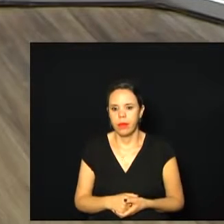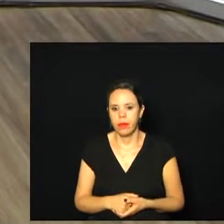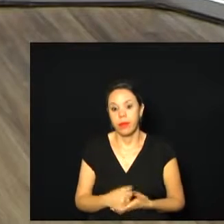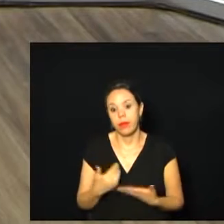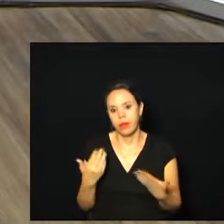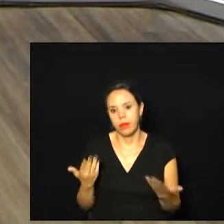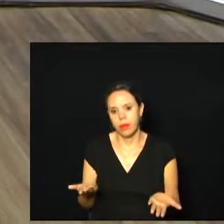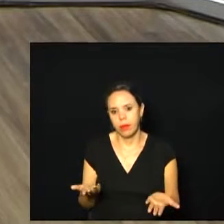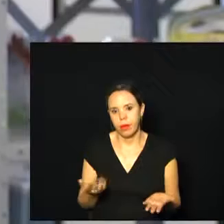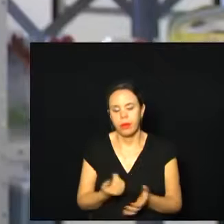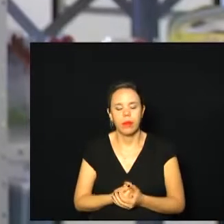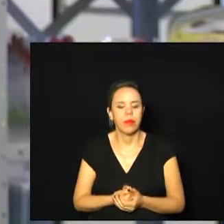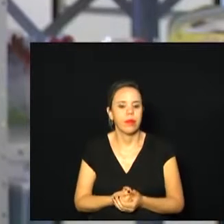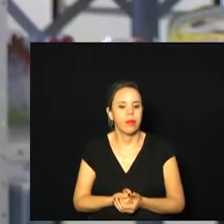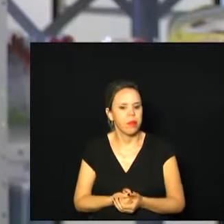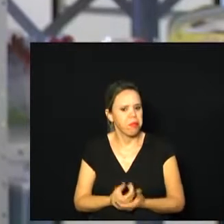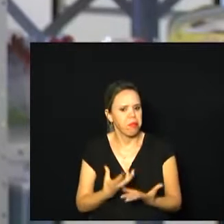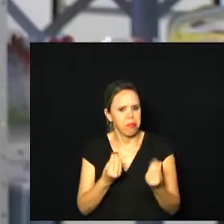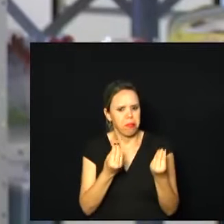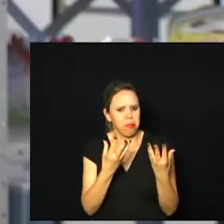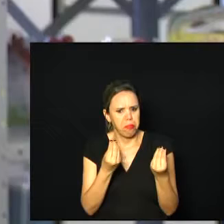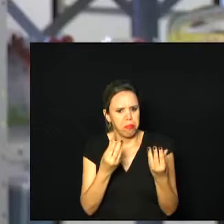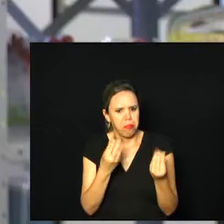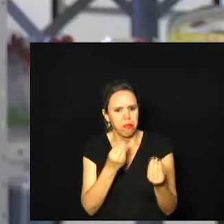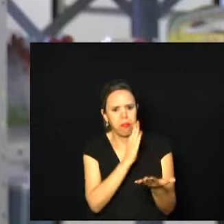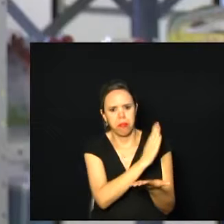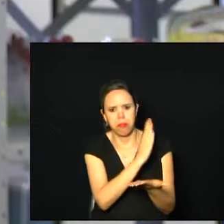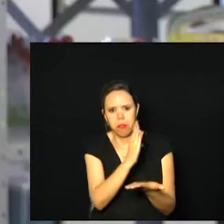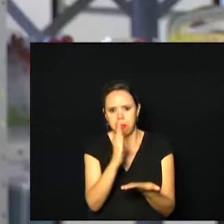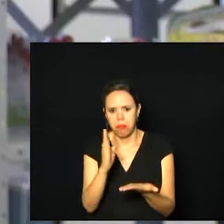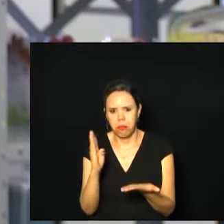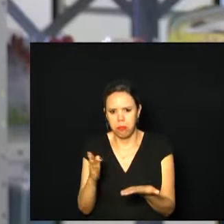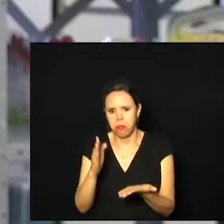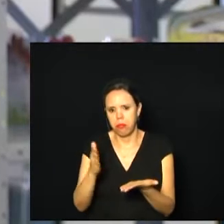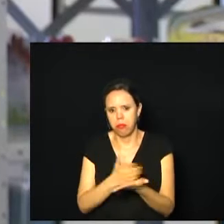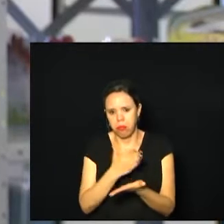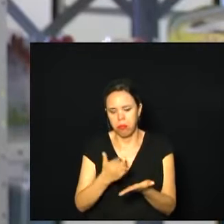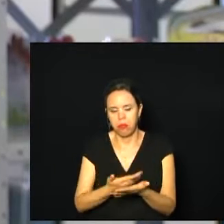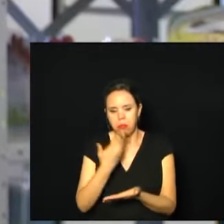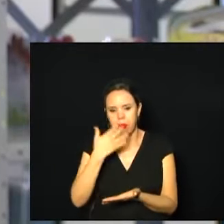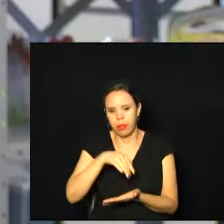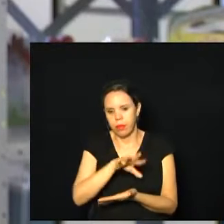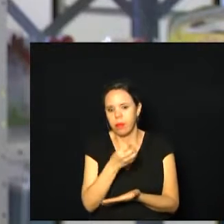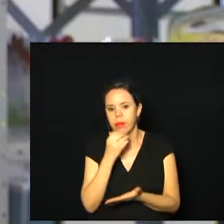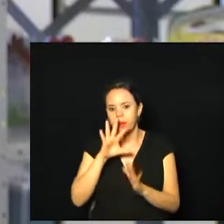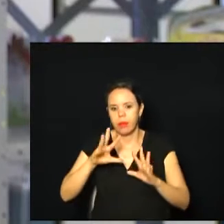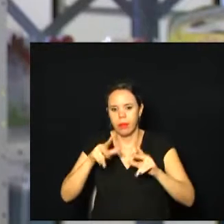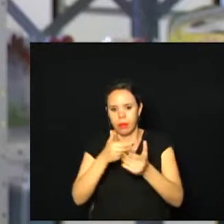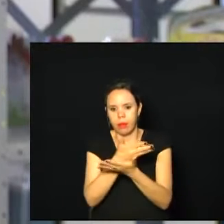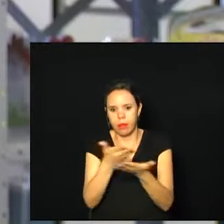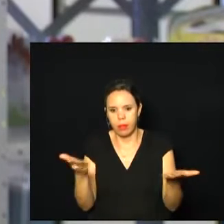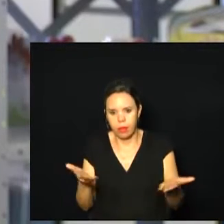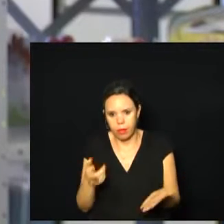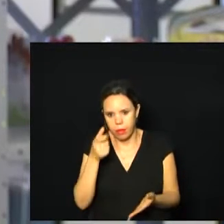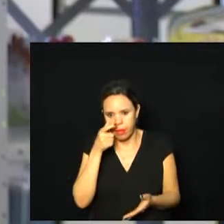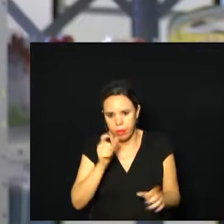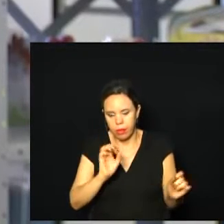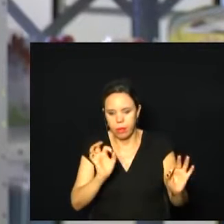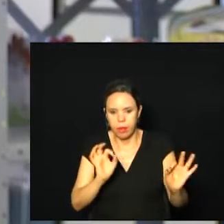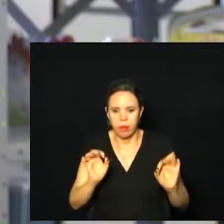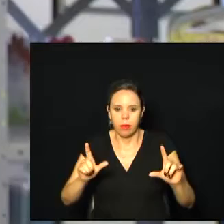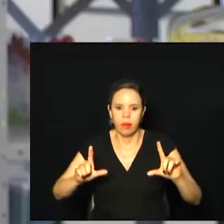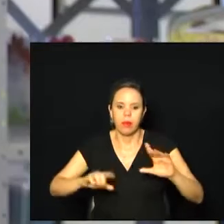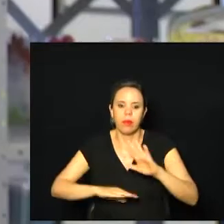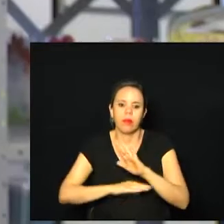Pois é, isso mesmo, muitos livros para a criançada, Gabriel. Boa tarde para você, boa tarde para todo mundo que está acompanhando aqui o